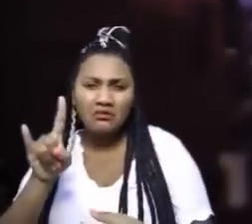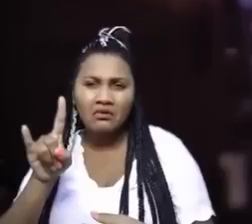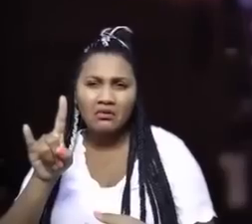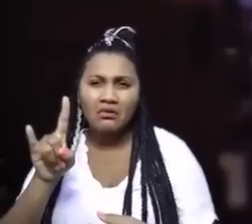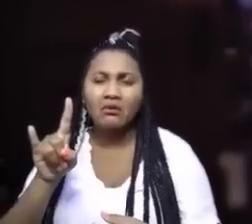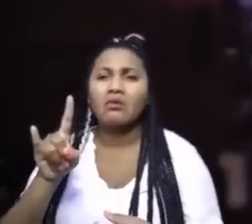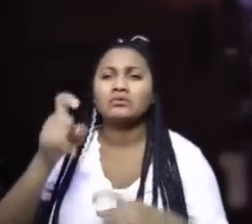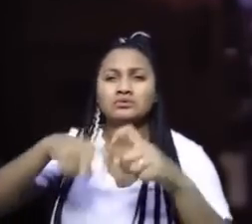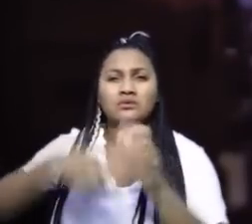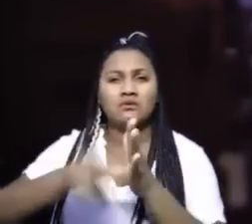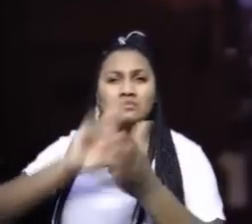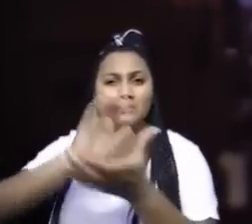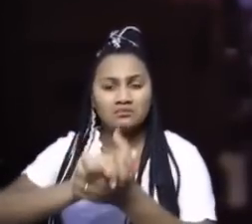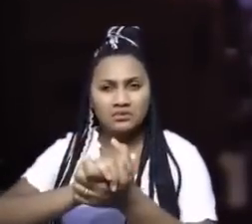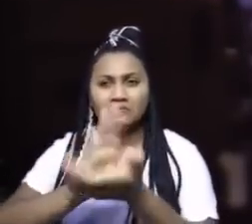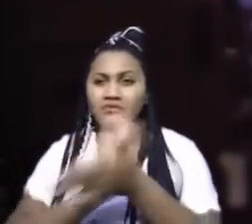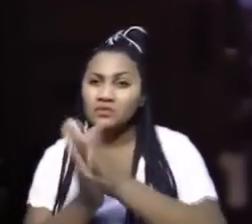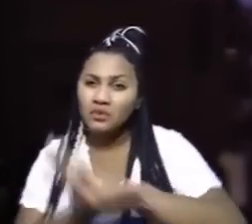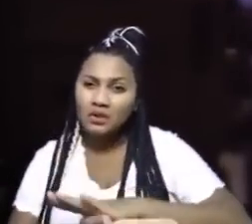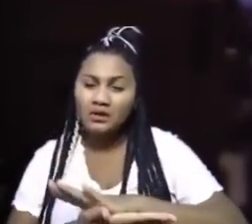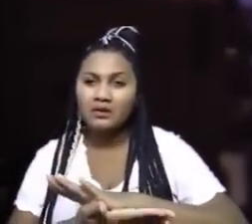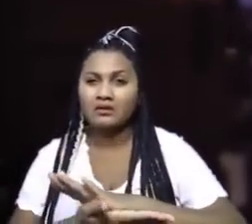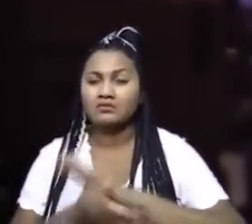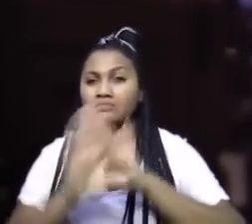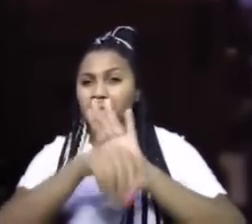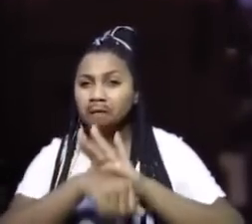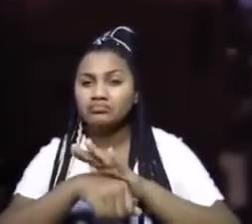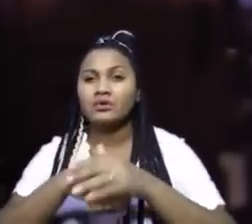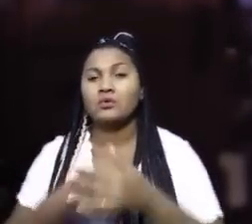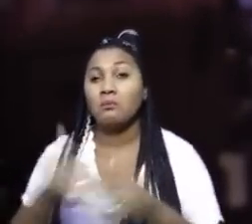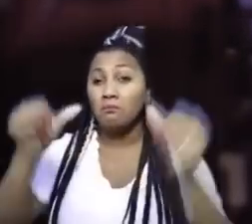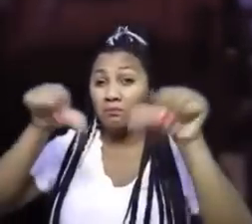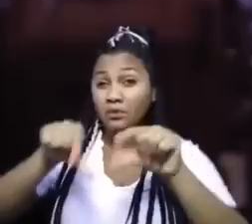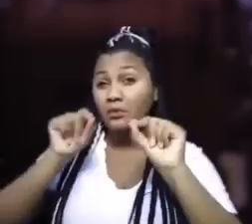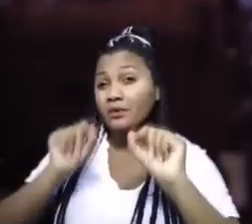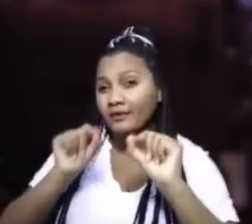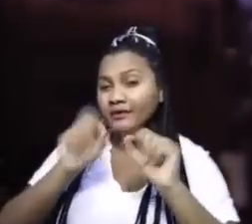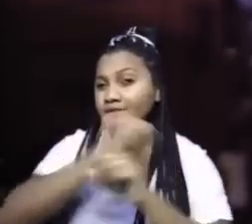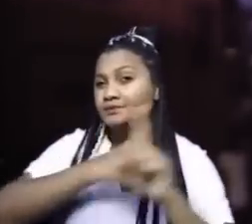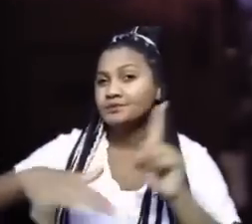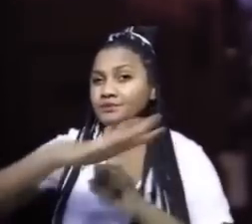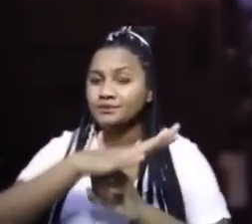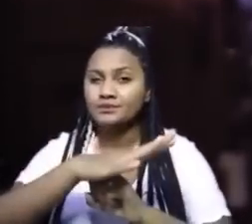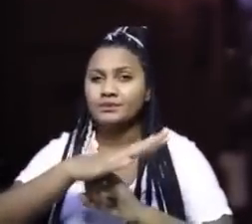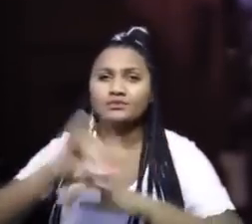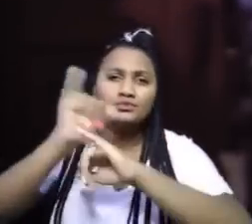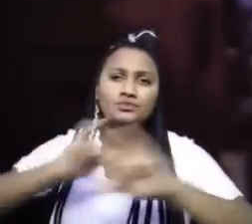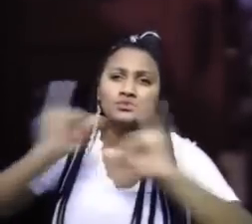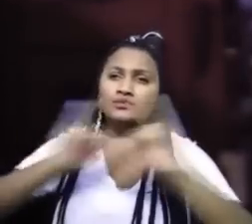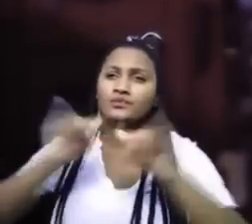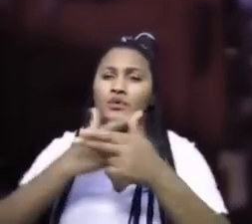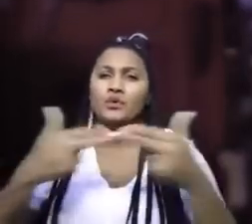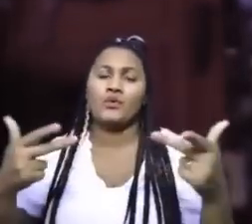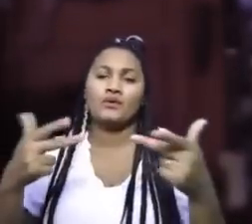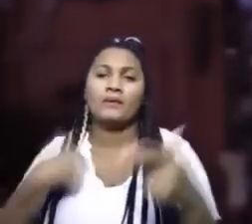fornicação, corrupção, violência, e o pior disso tudo é que vivemos em uma sociedade que divulga essas